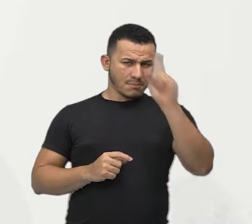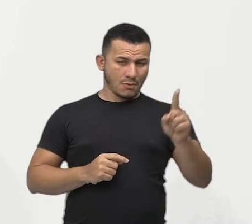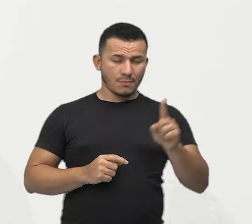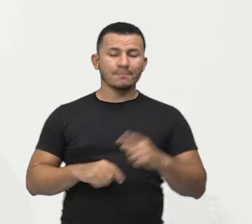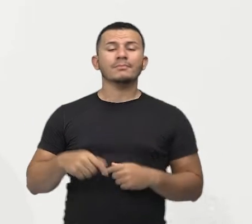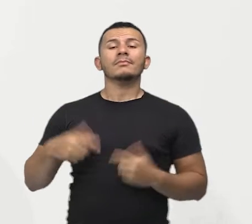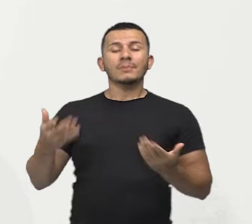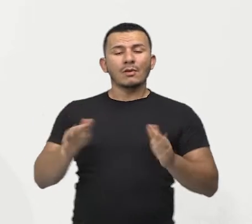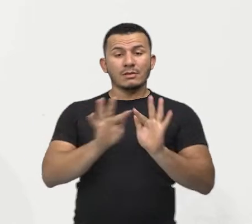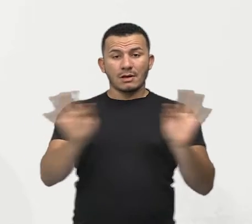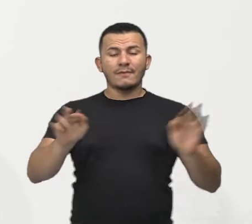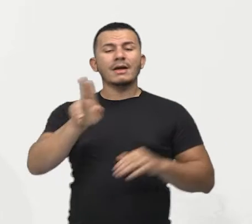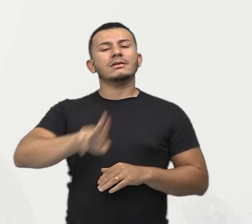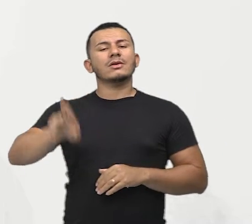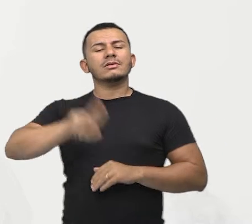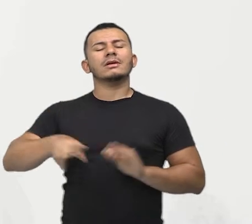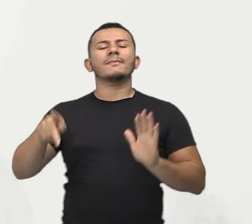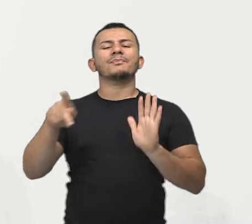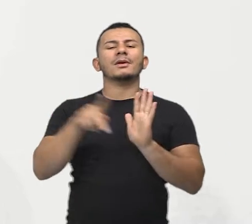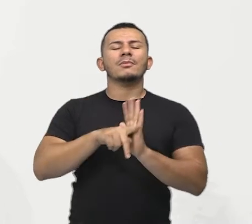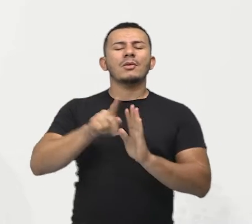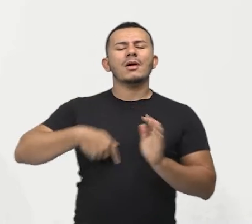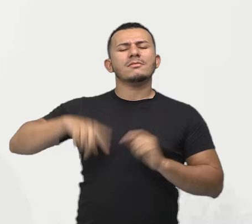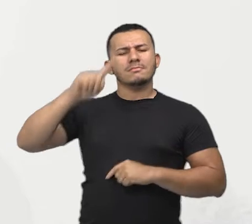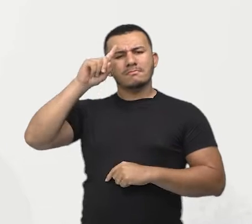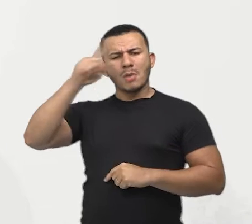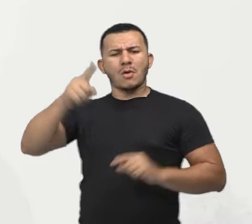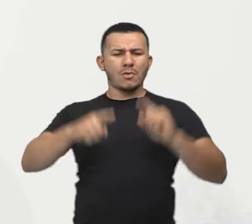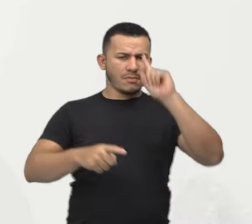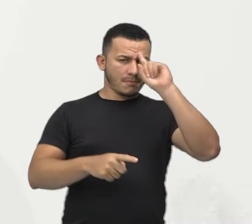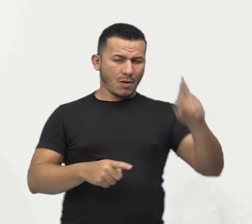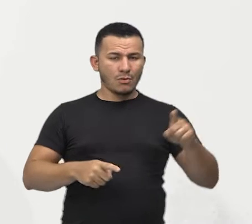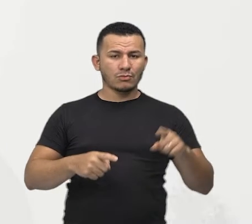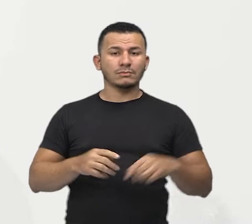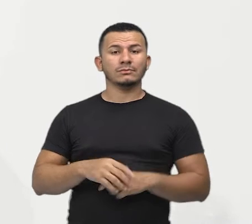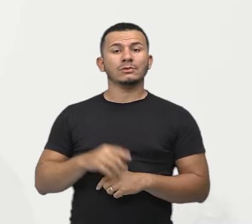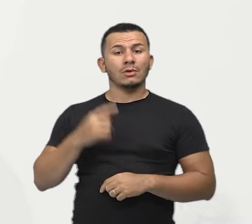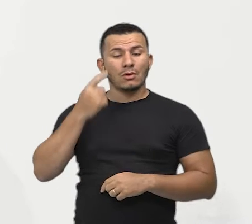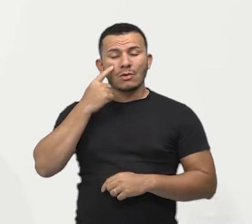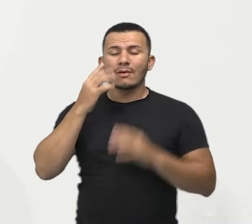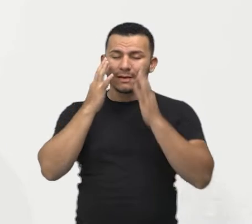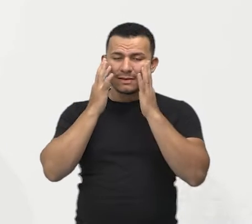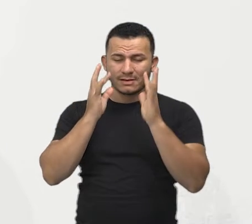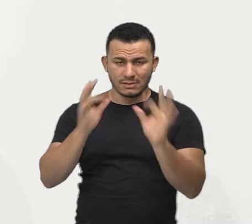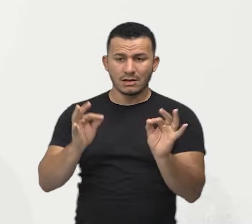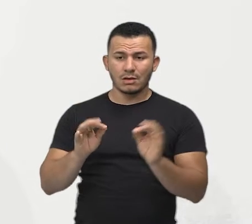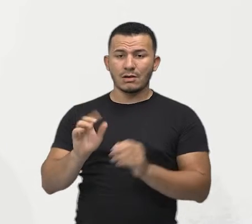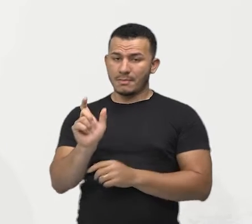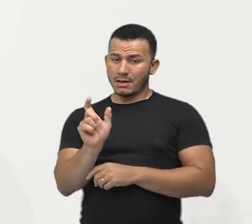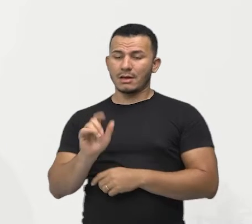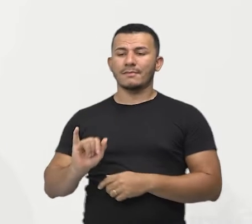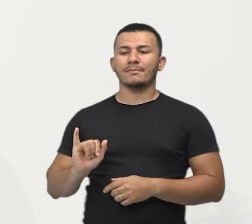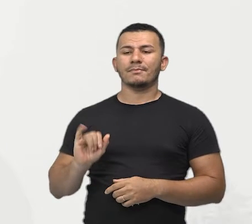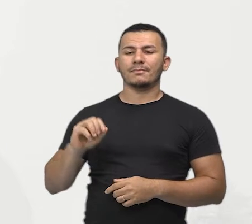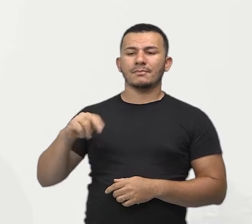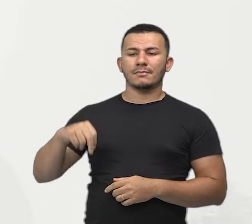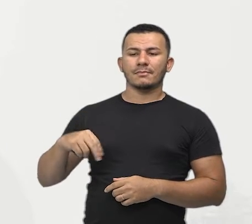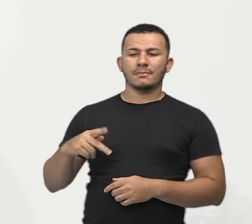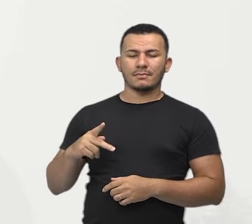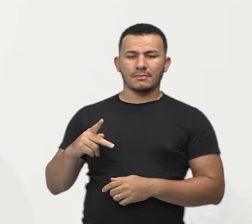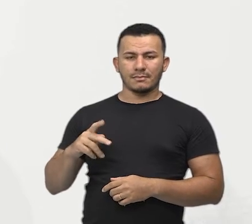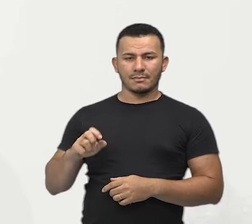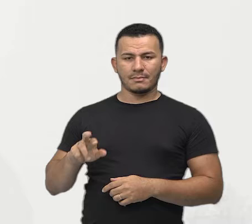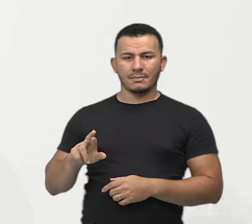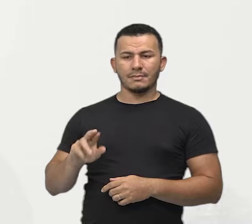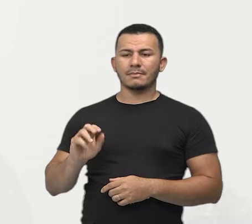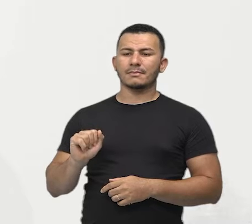são utilizadas para emissão de ordens. Então, o que você tem que guardar com essa ideia de imperativo? Ordem,